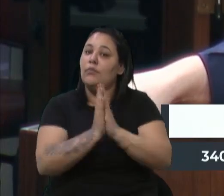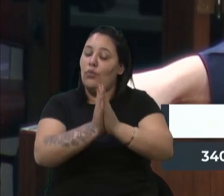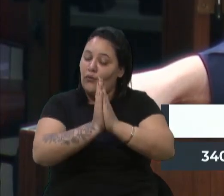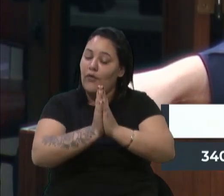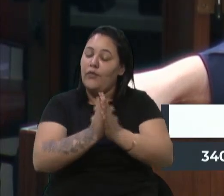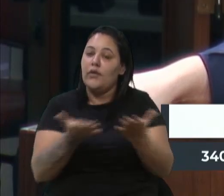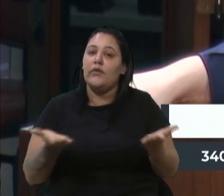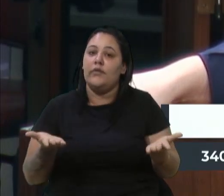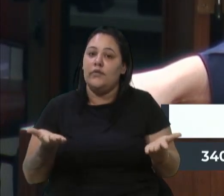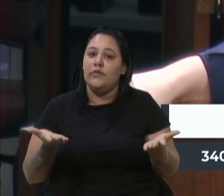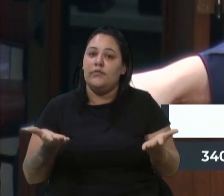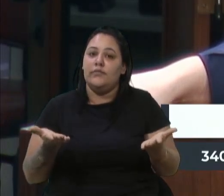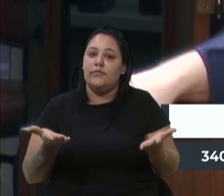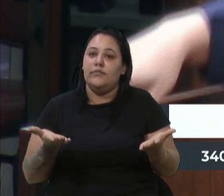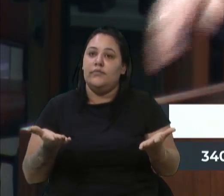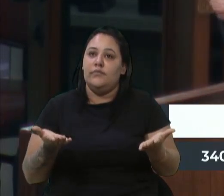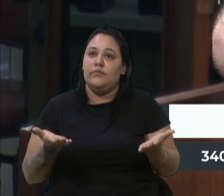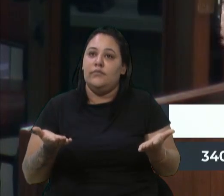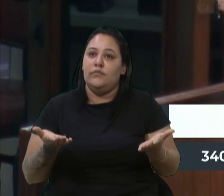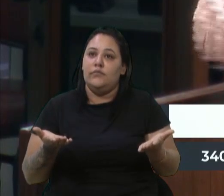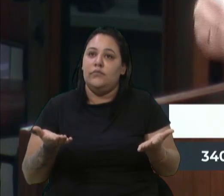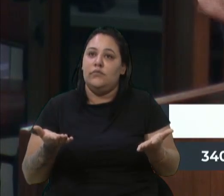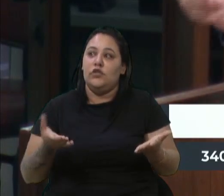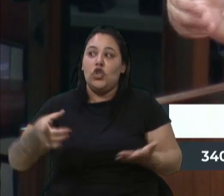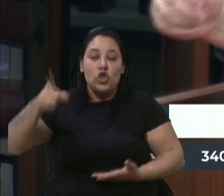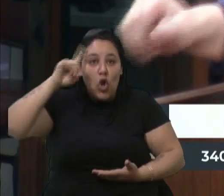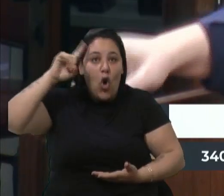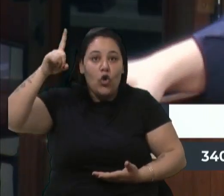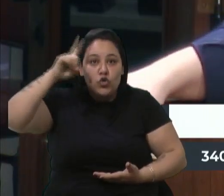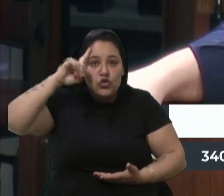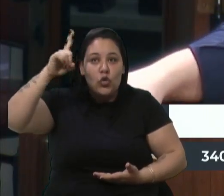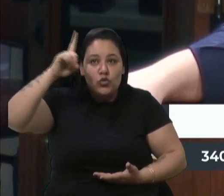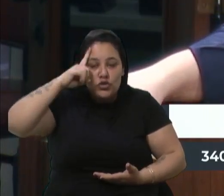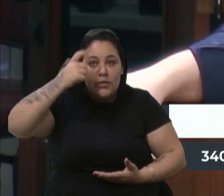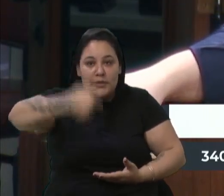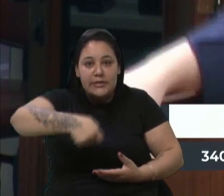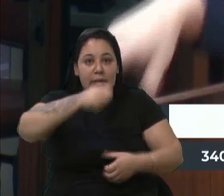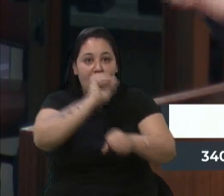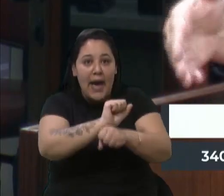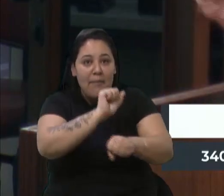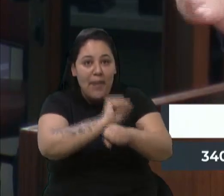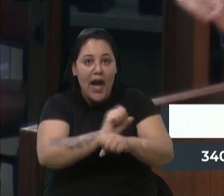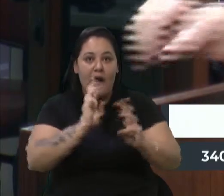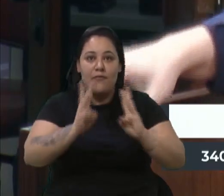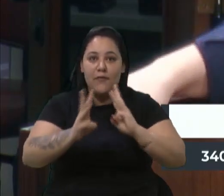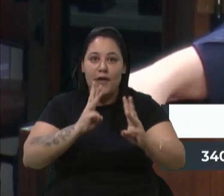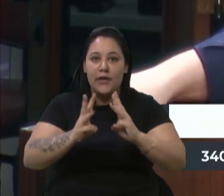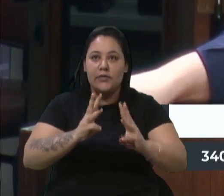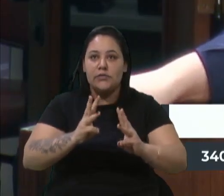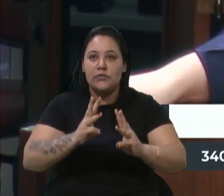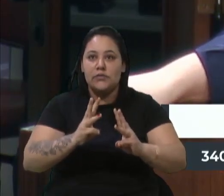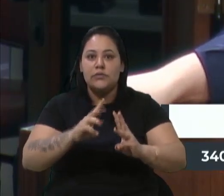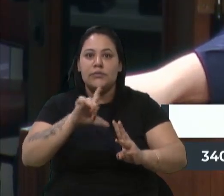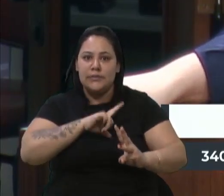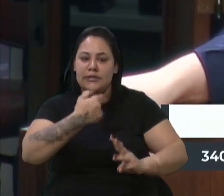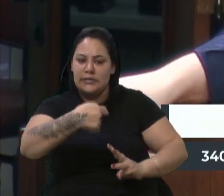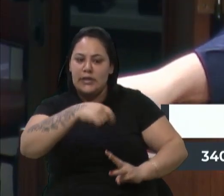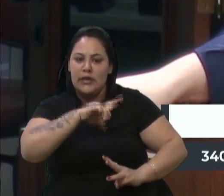favor, sabe que todo dia precisa? Existe o bom senso, né, vereador